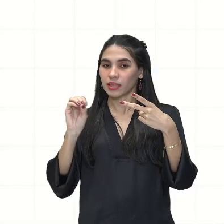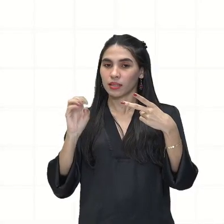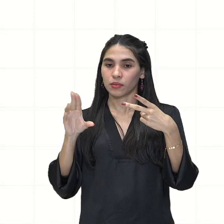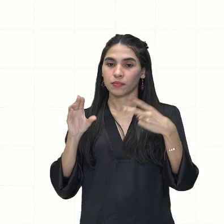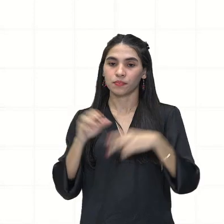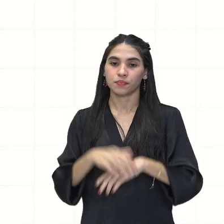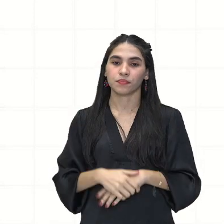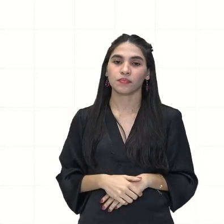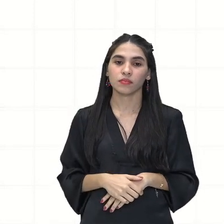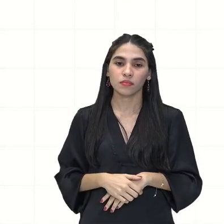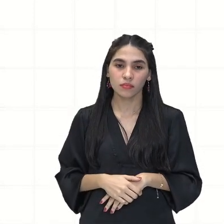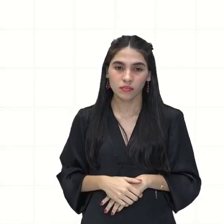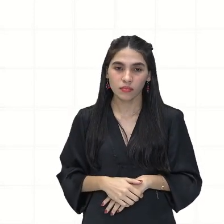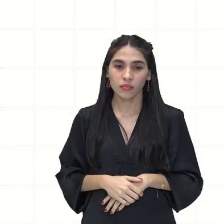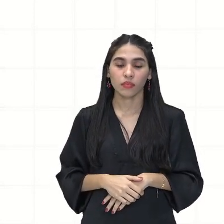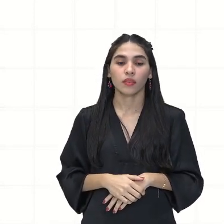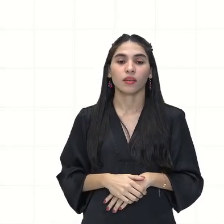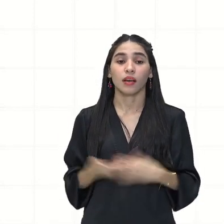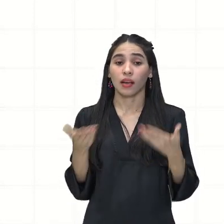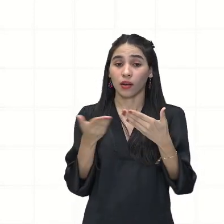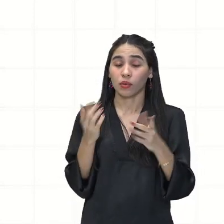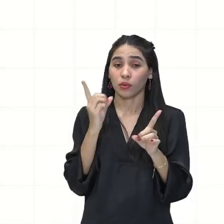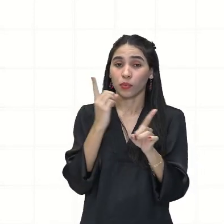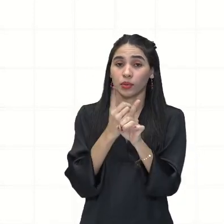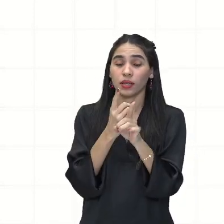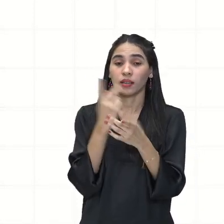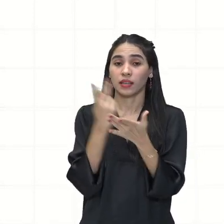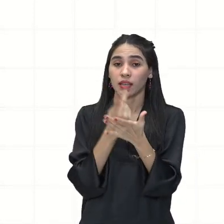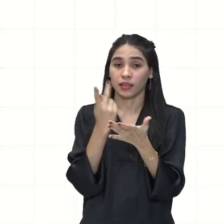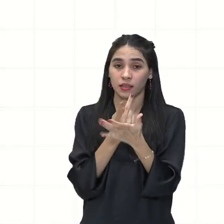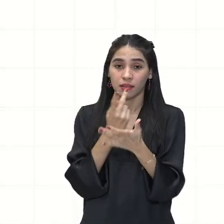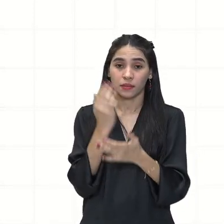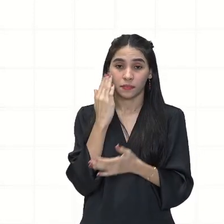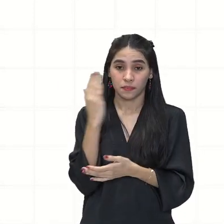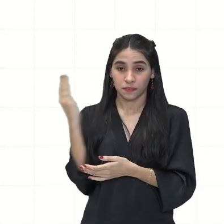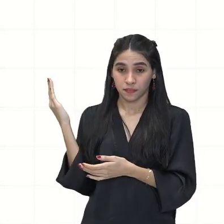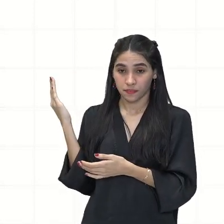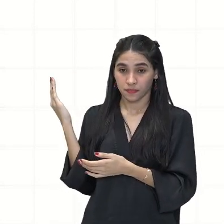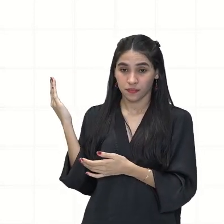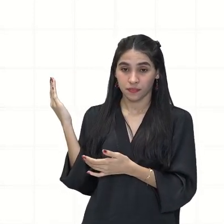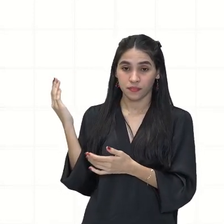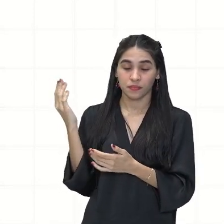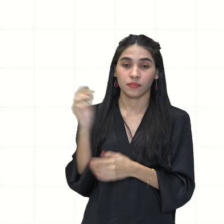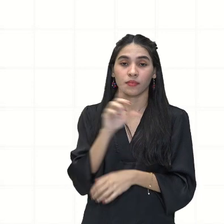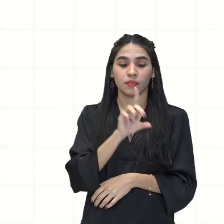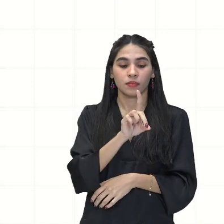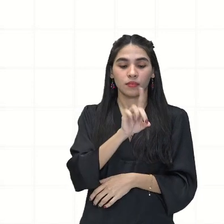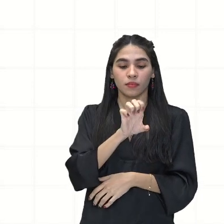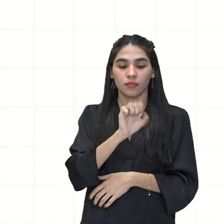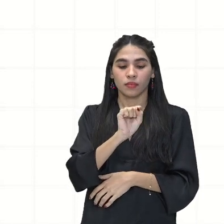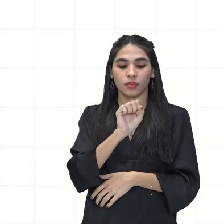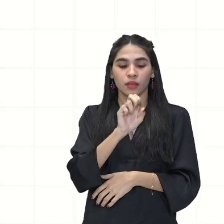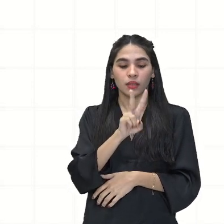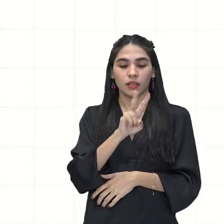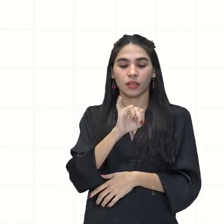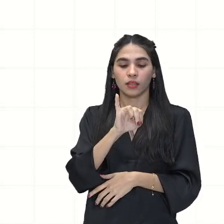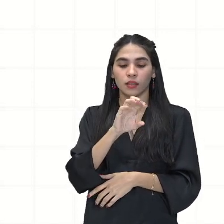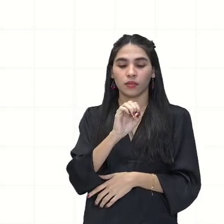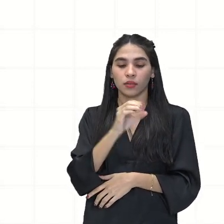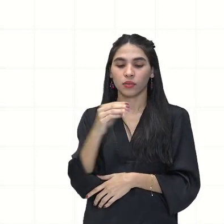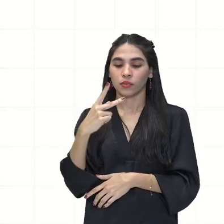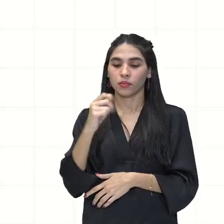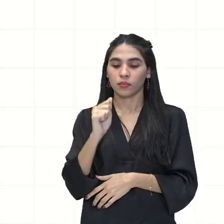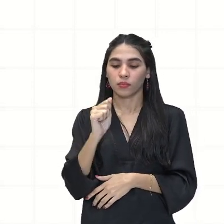continuar. Calculamos de cada um, agora vamos para o desvio padrão. Olha, então, conhecida